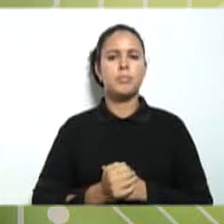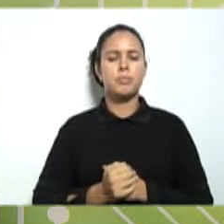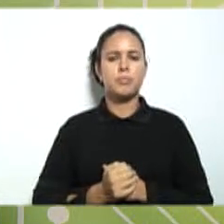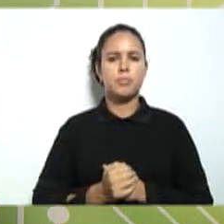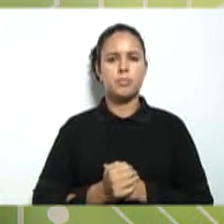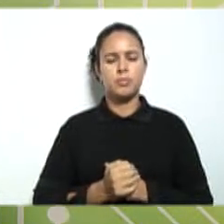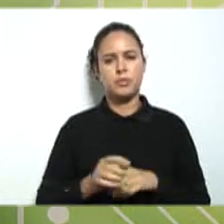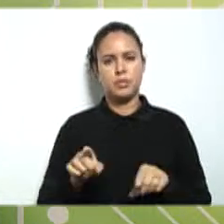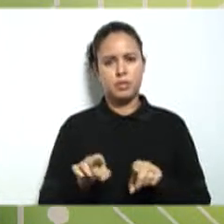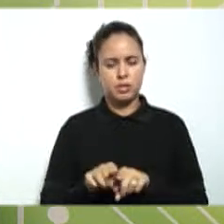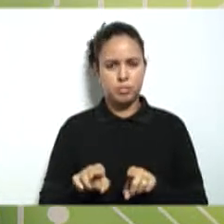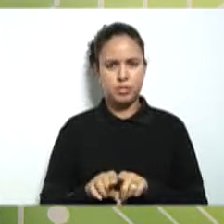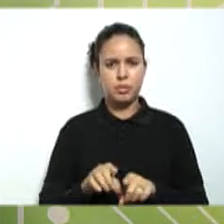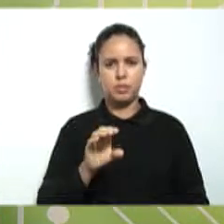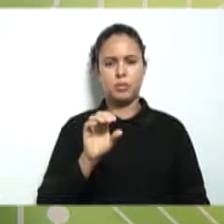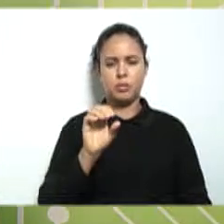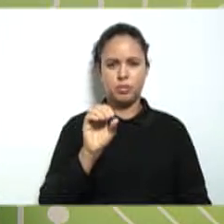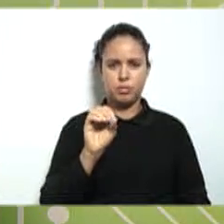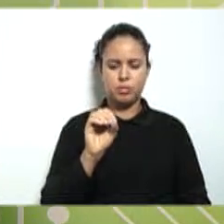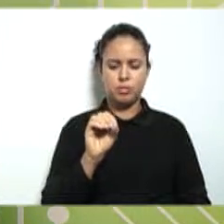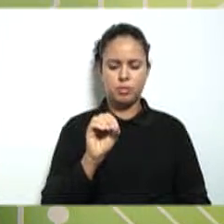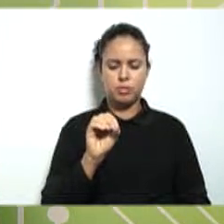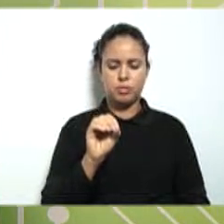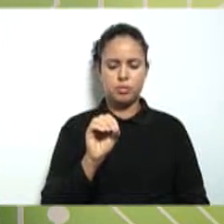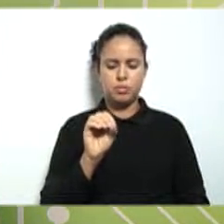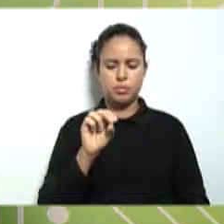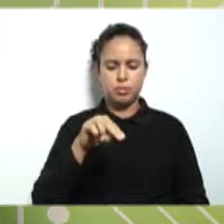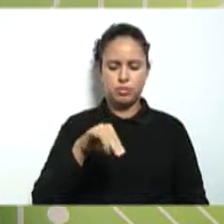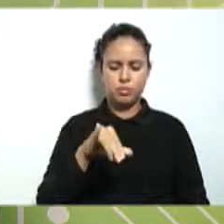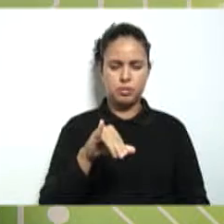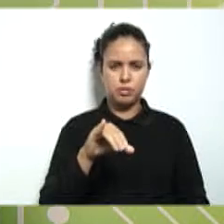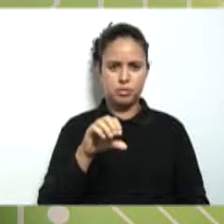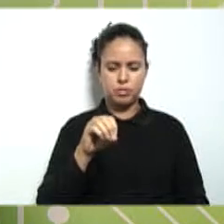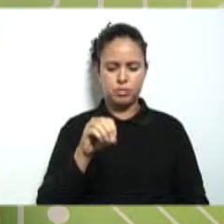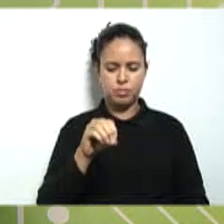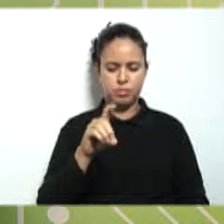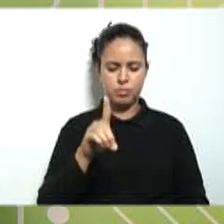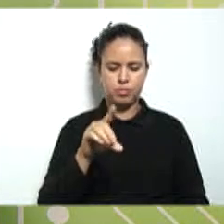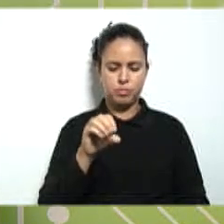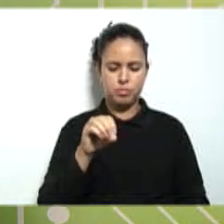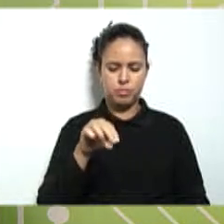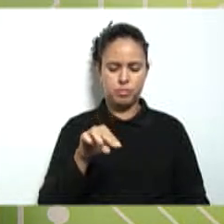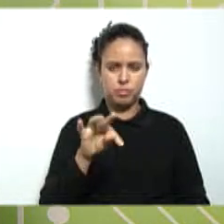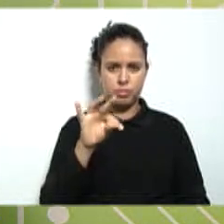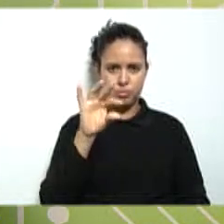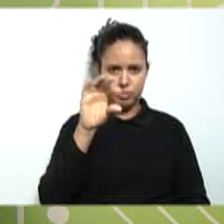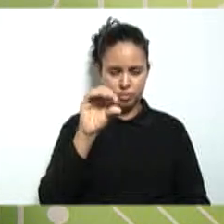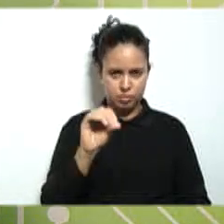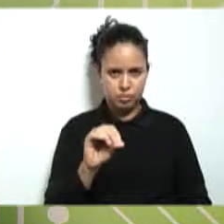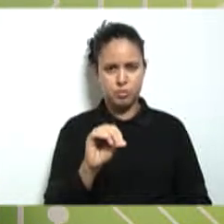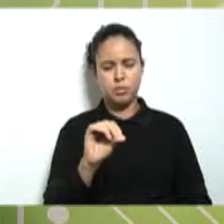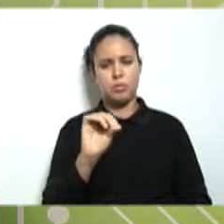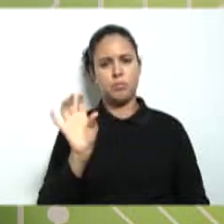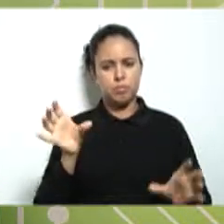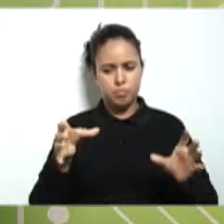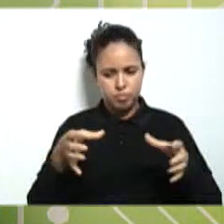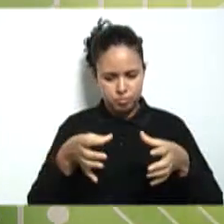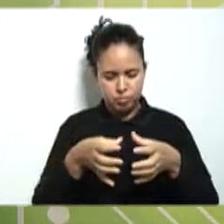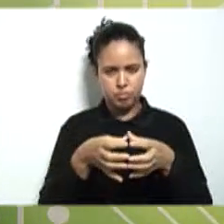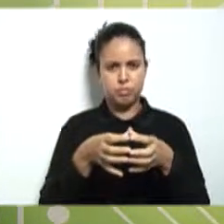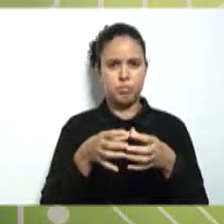dos dentistas, a Uniodonto. Então, eles se unem para tentar aí um preço que seja vantajoso para eles e que seja também